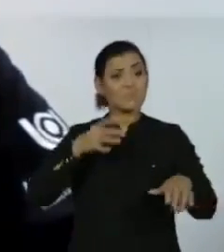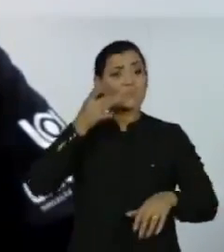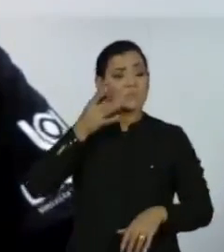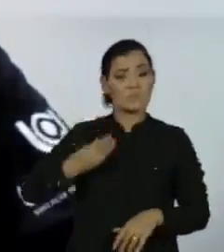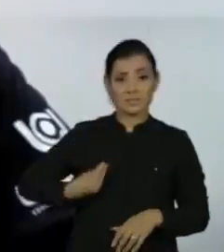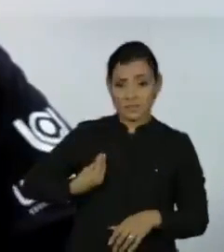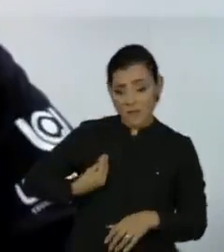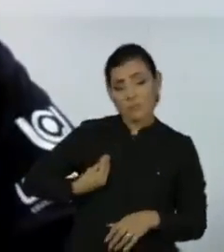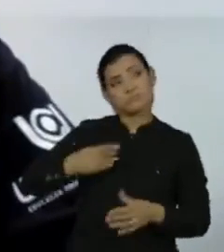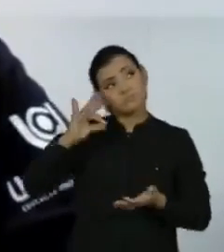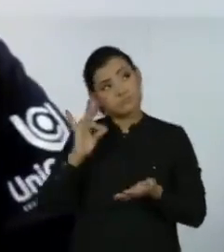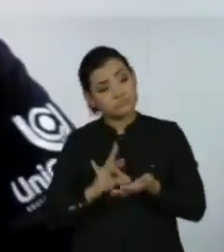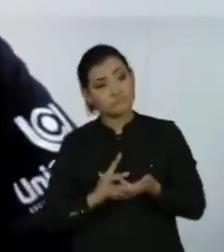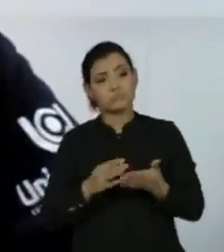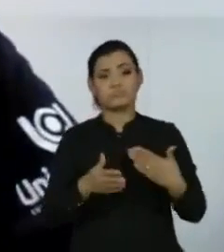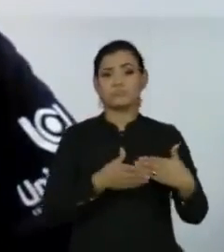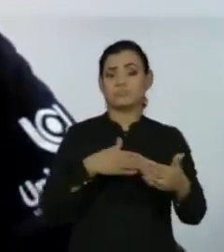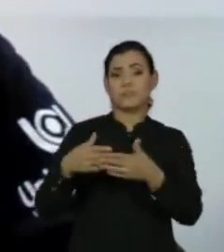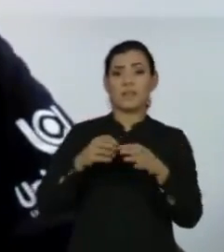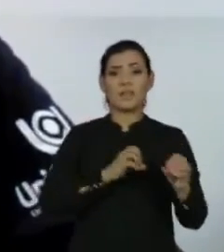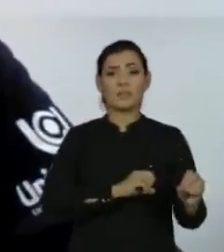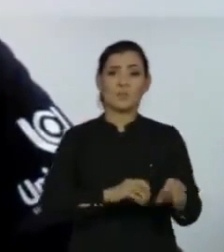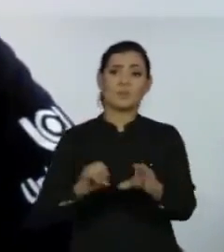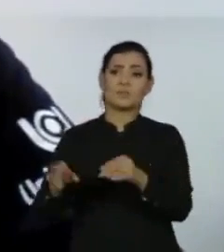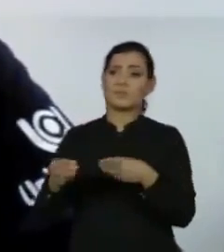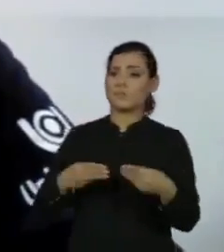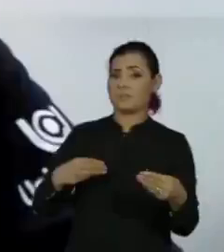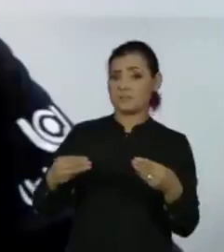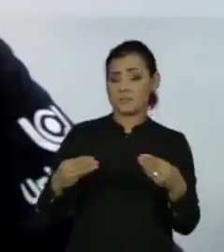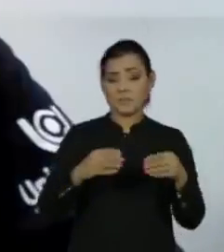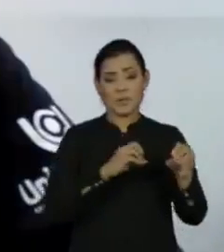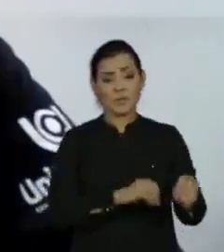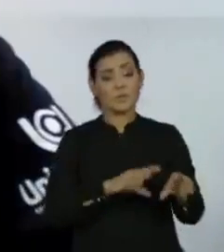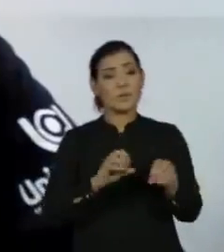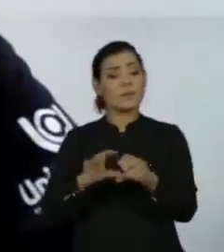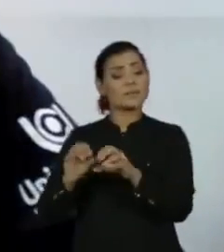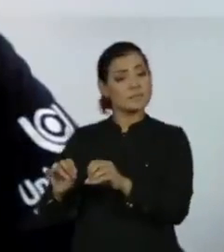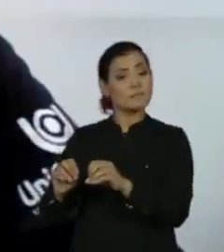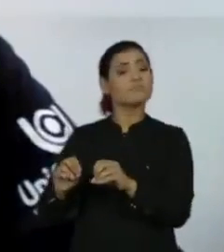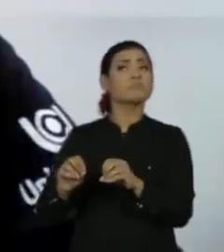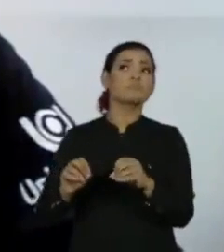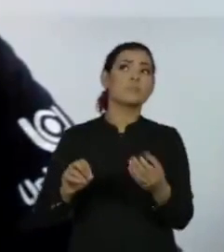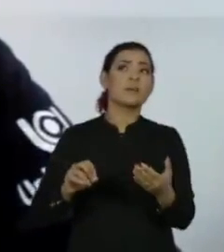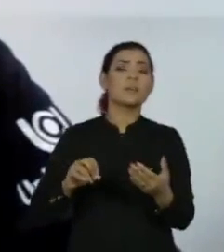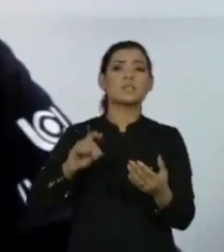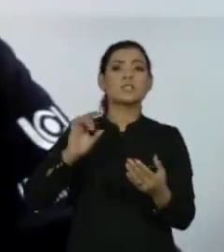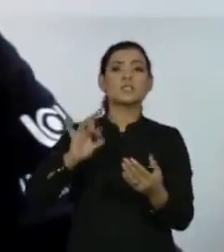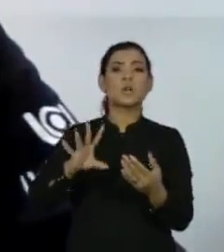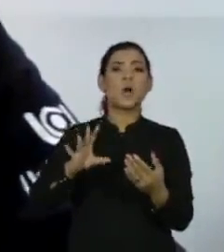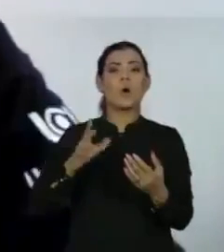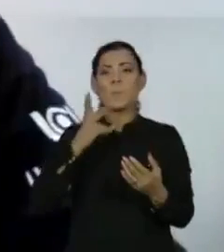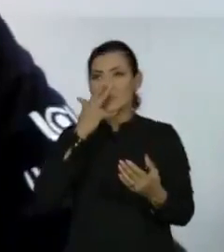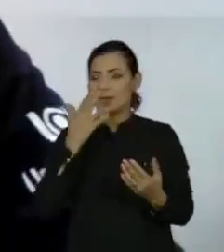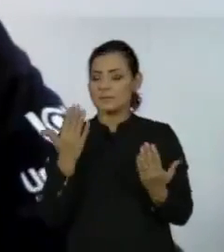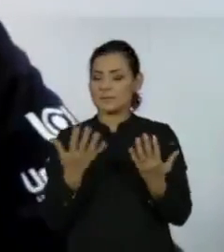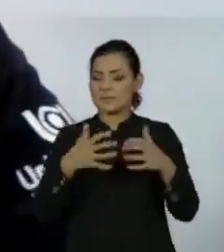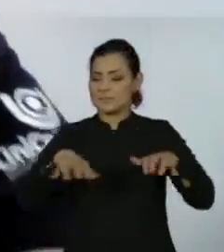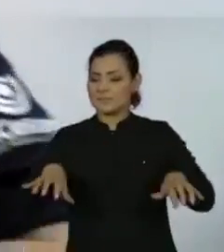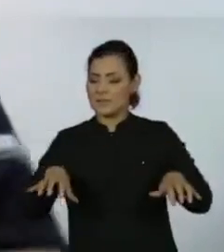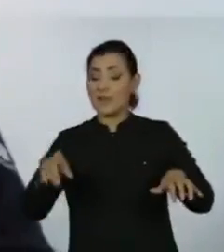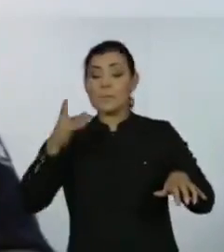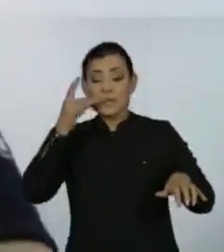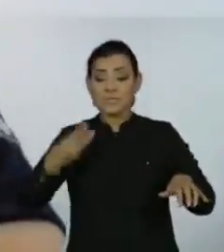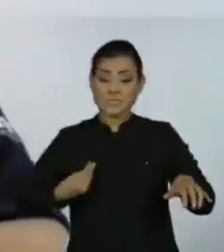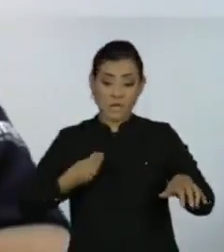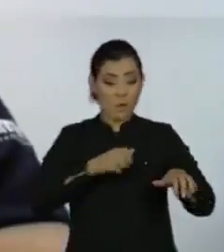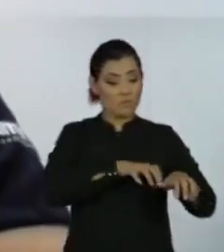presencial, combinada, para uma educação flexível, uma educação que sai até dessa visão binária entre o que é